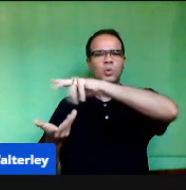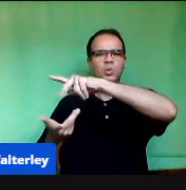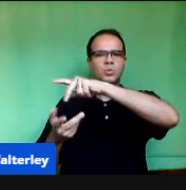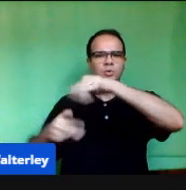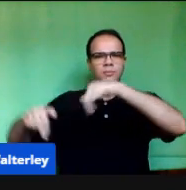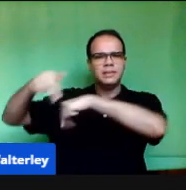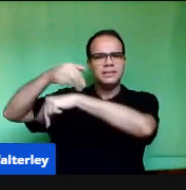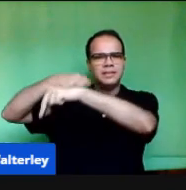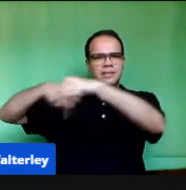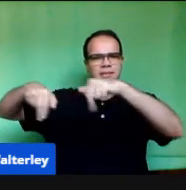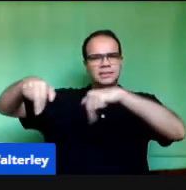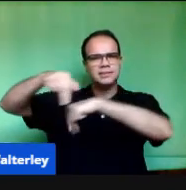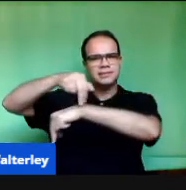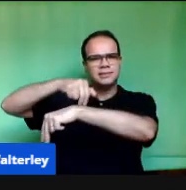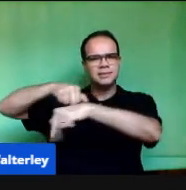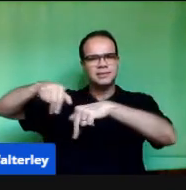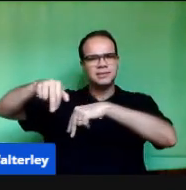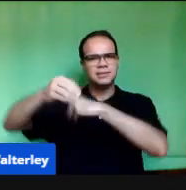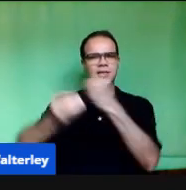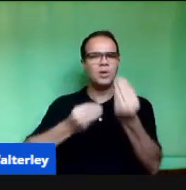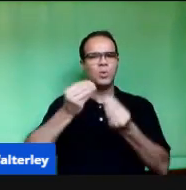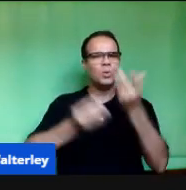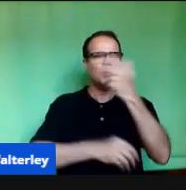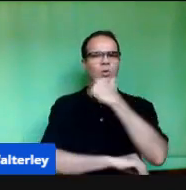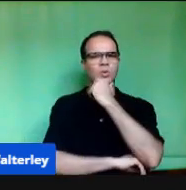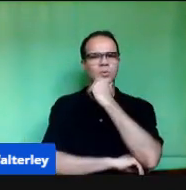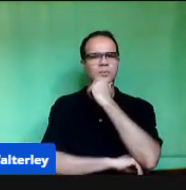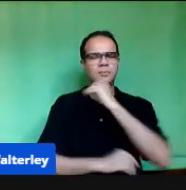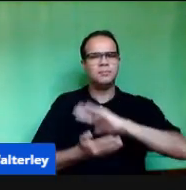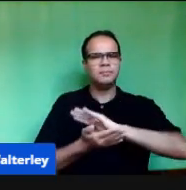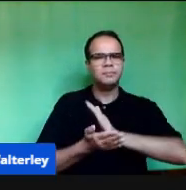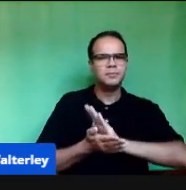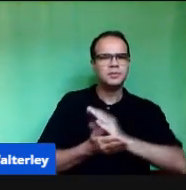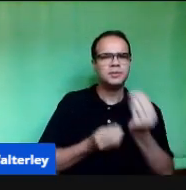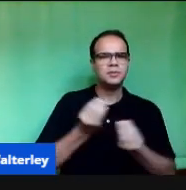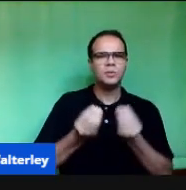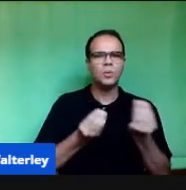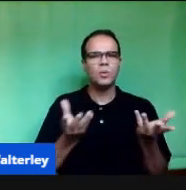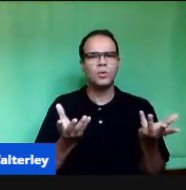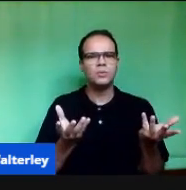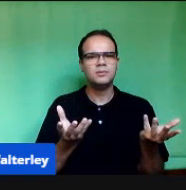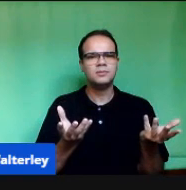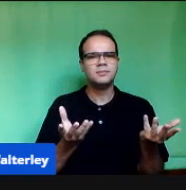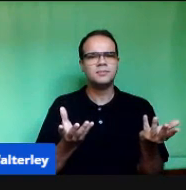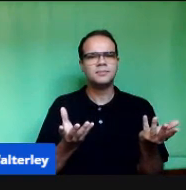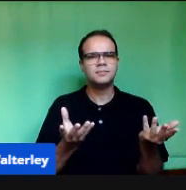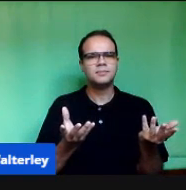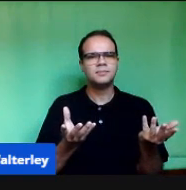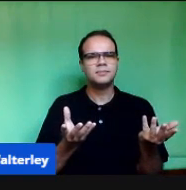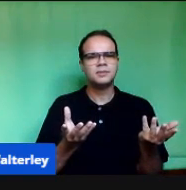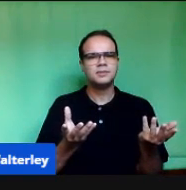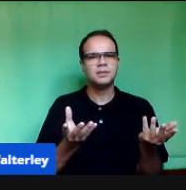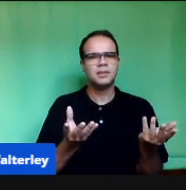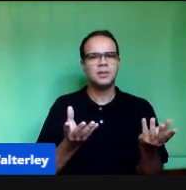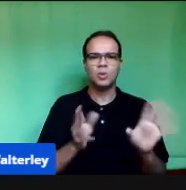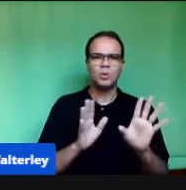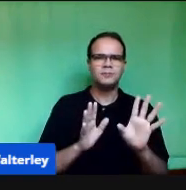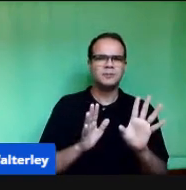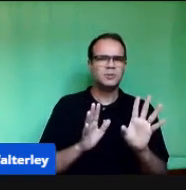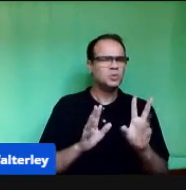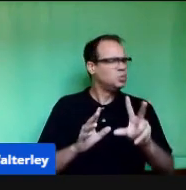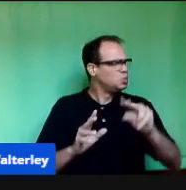essas posturas, crenças, tabus e preconceitos. E importante jamais invadir a